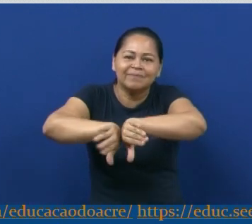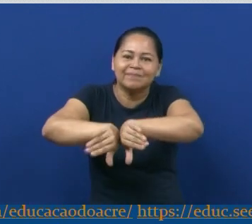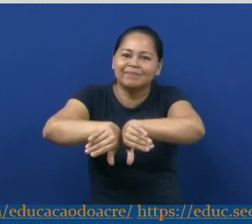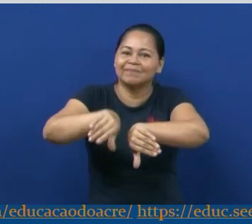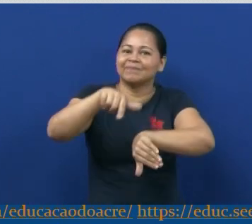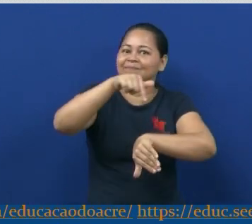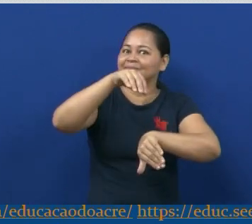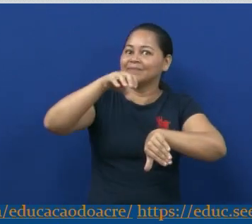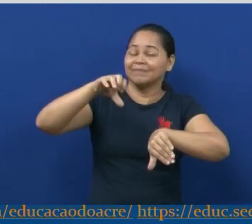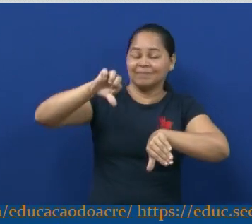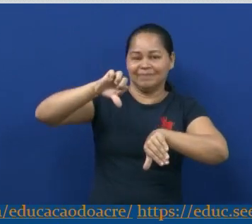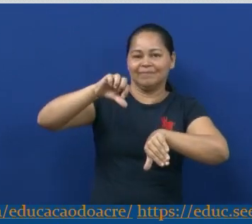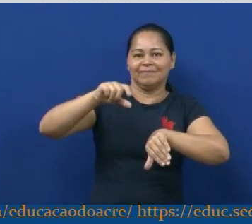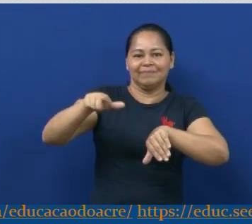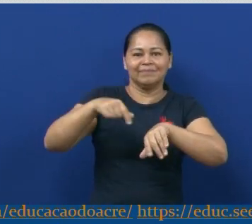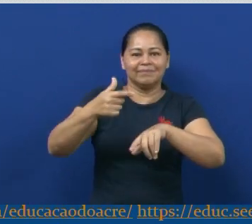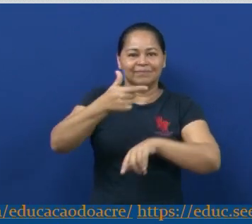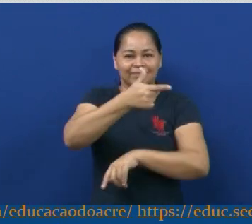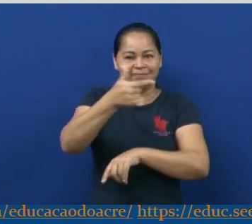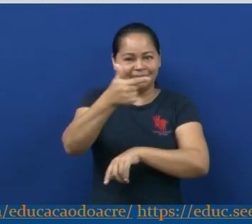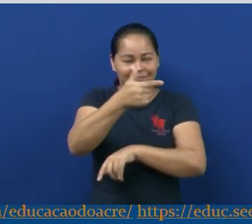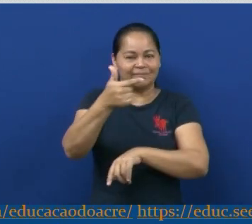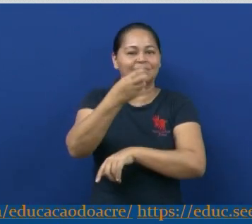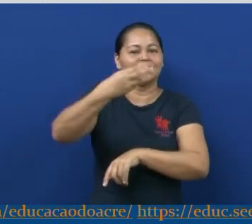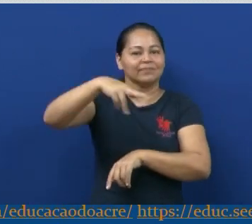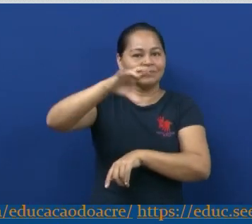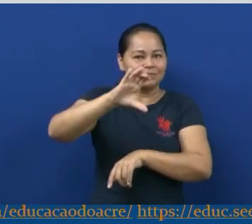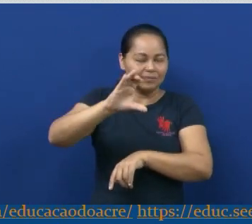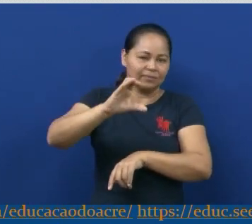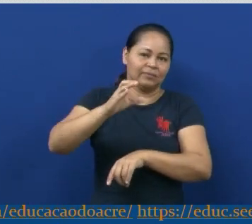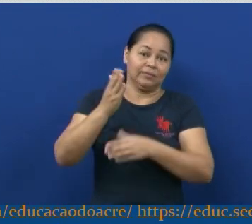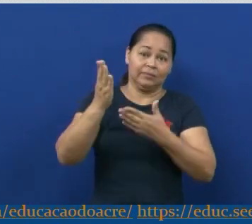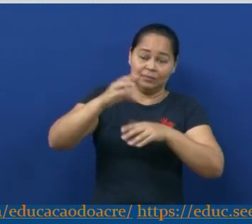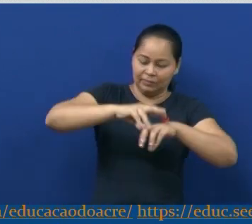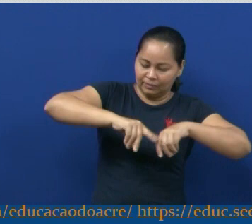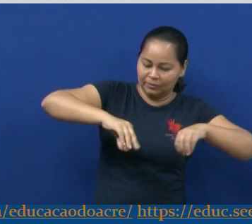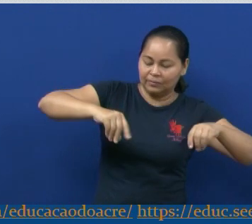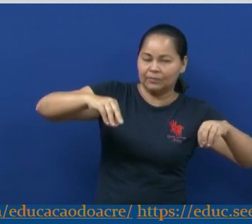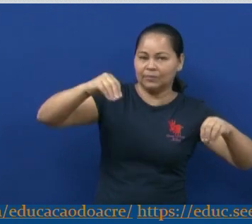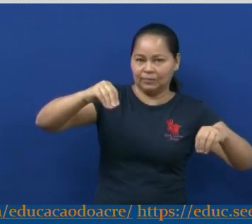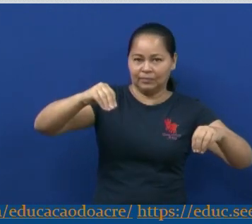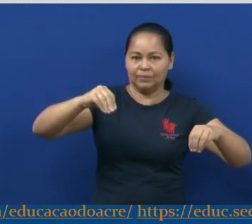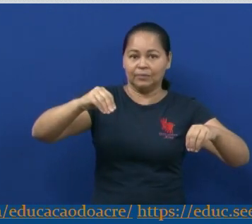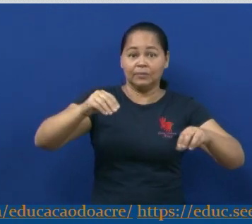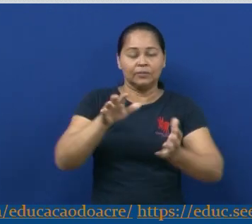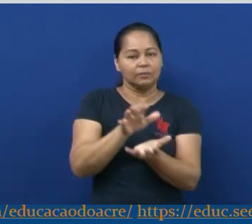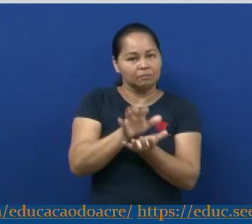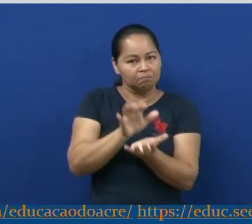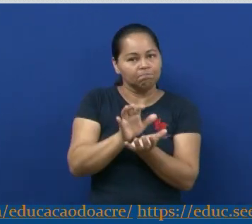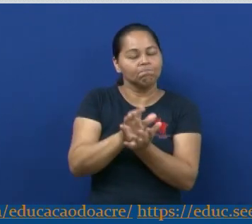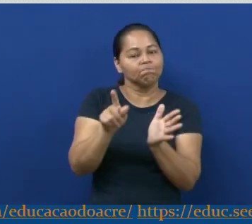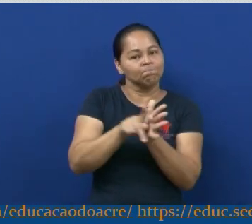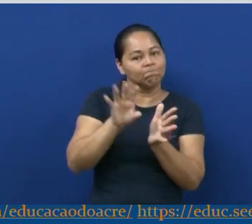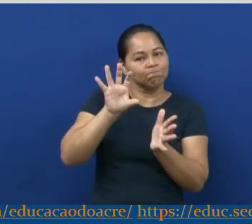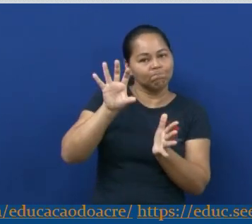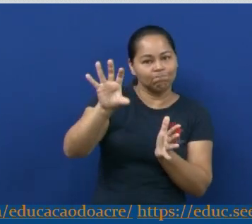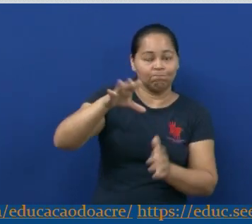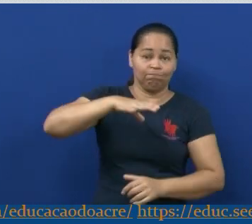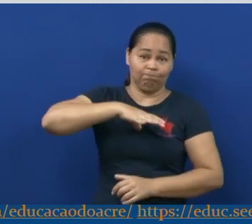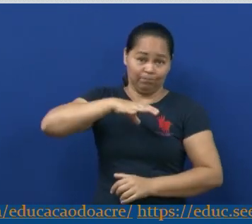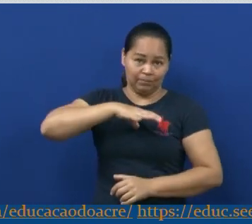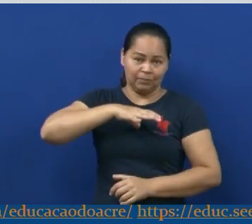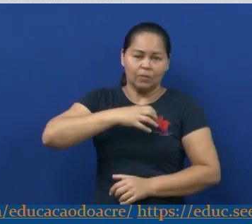O fato ocorreu no dia 22 de março, na Praia do Janga, em Paulista, no Pernambuco. É muito